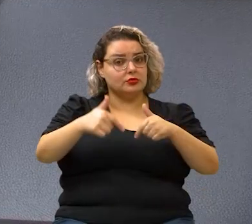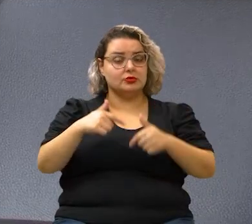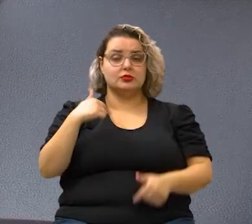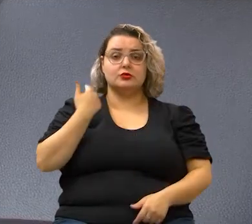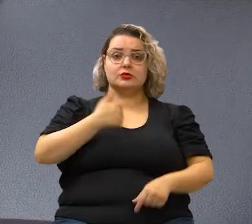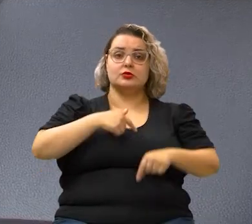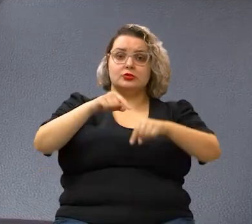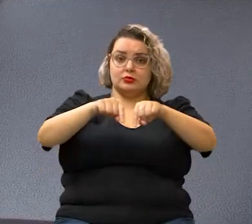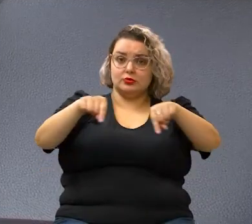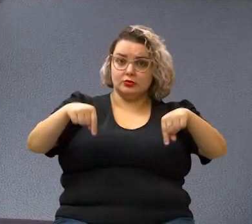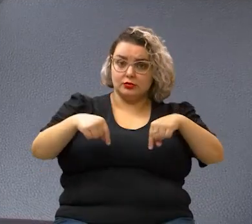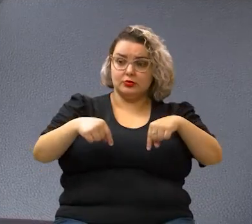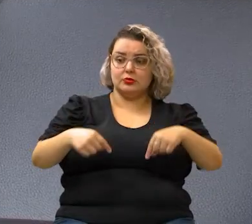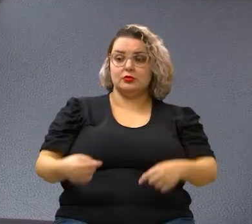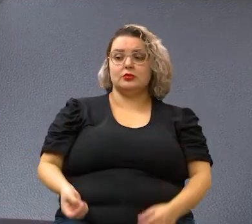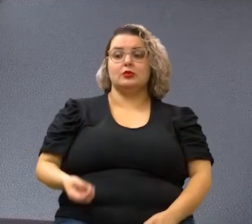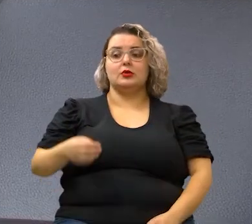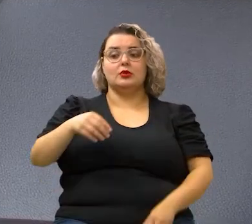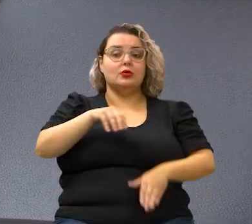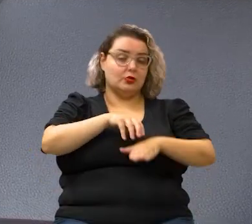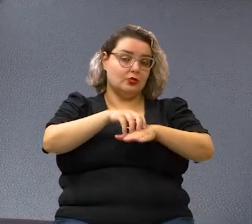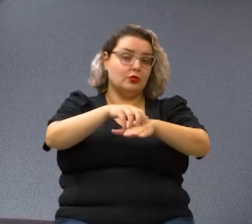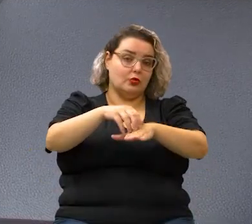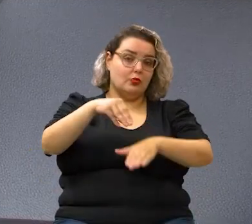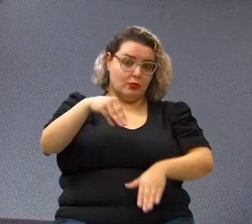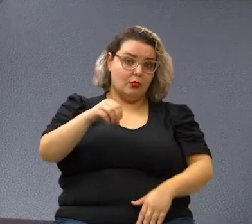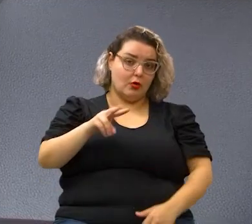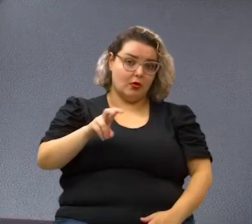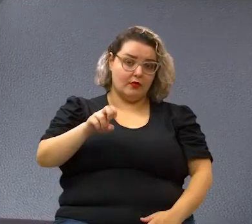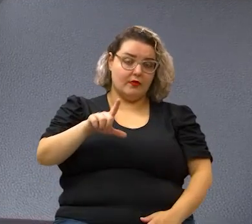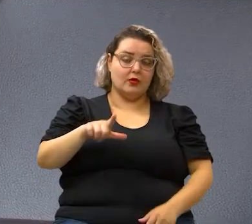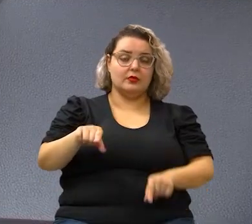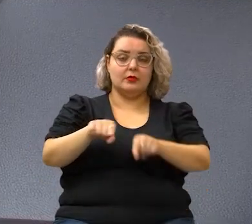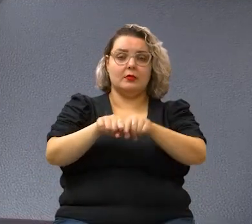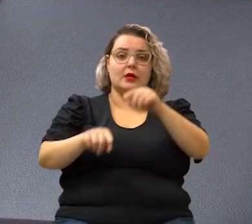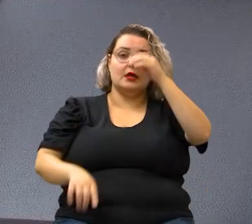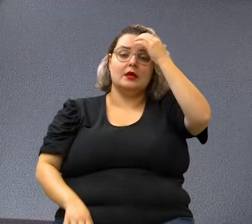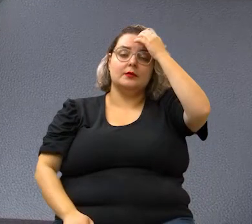do nosso gabinete, inclusive do gabinete móvel, e também,